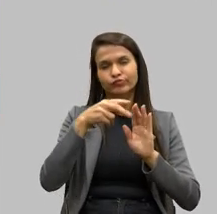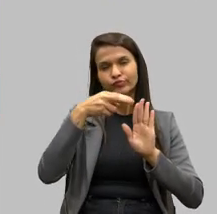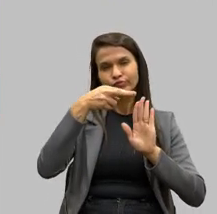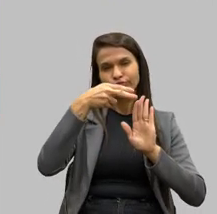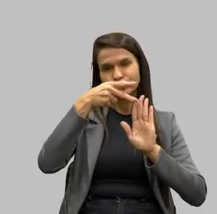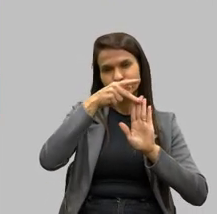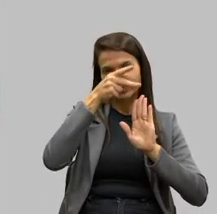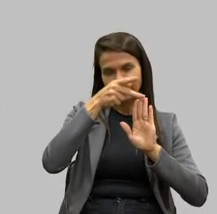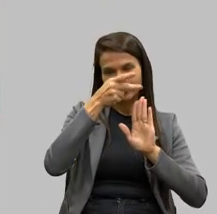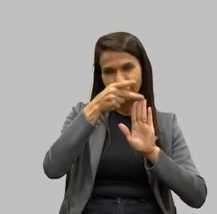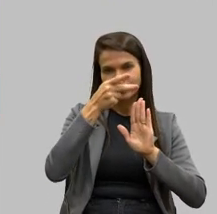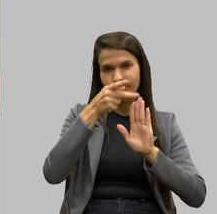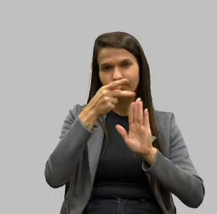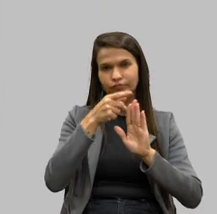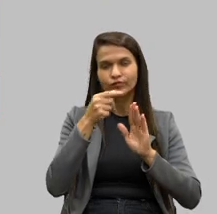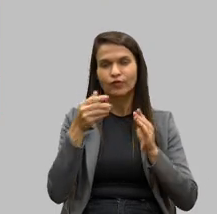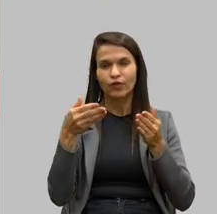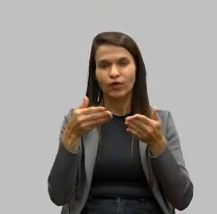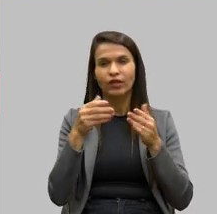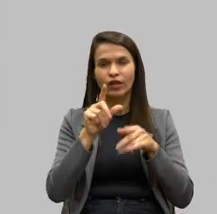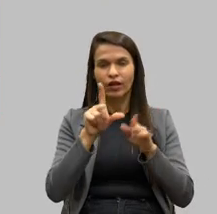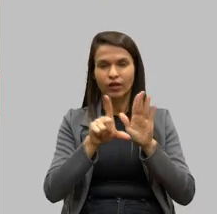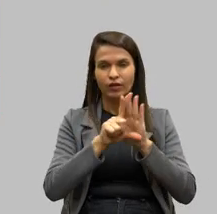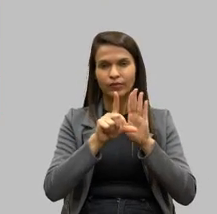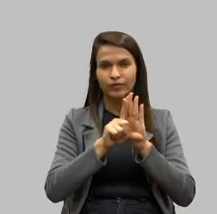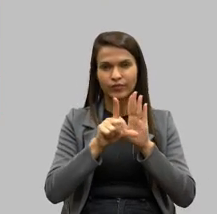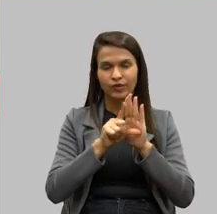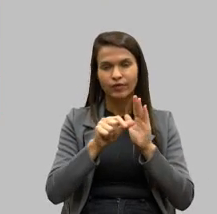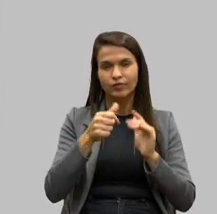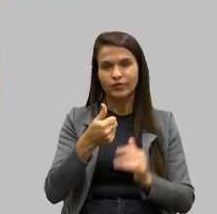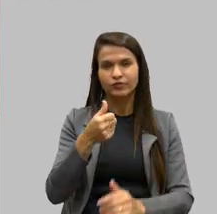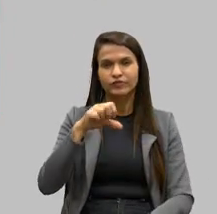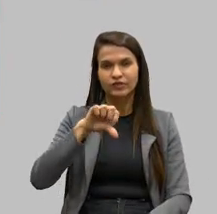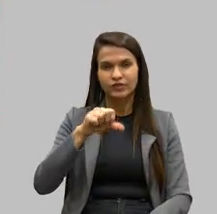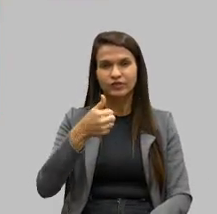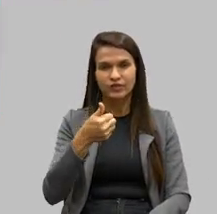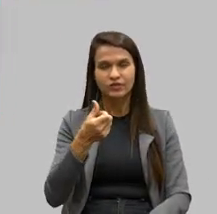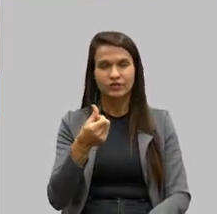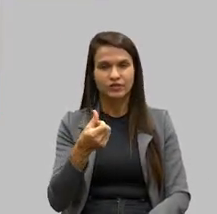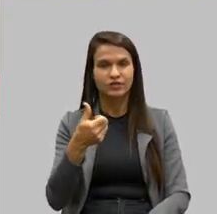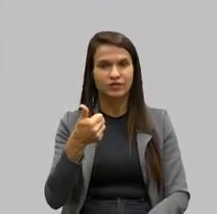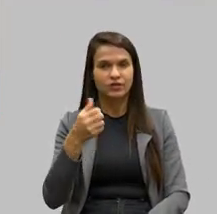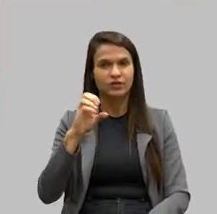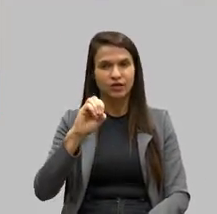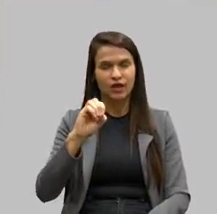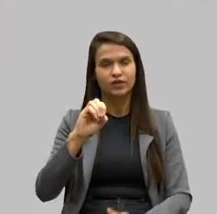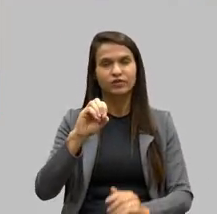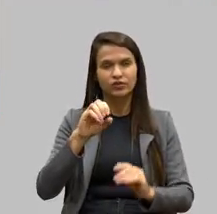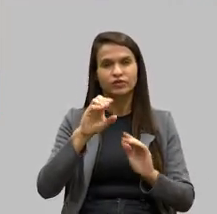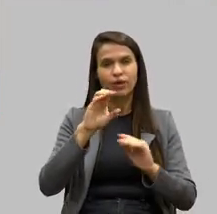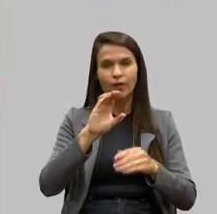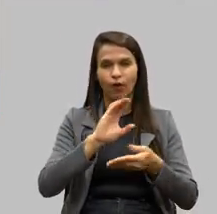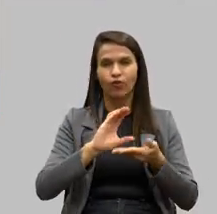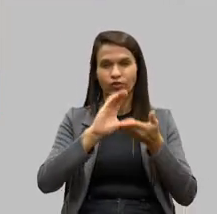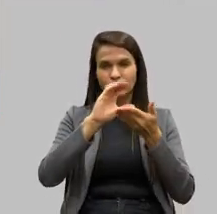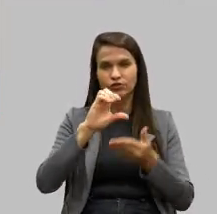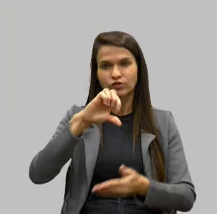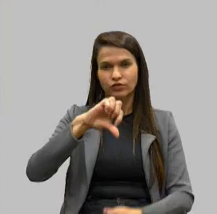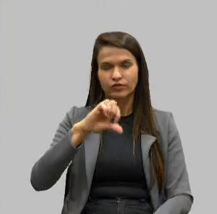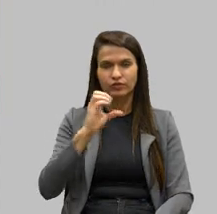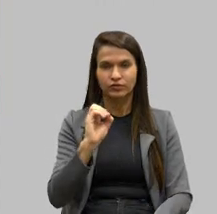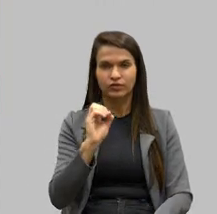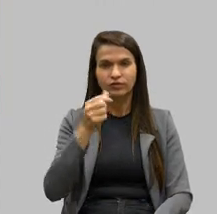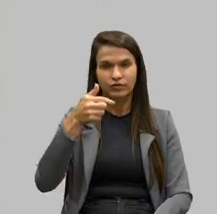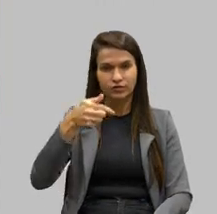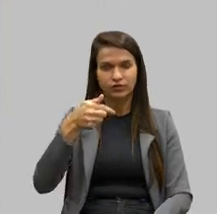inconstitucionalidade, em face da Lei nº.710, de 2015, e a emenda à Constituição nº de 2018,